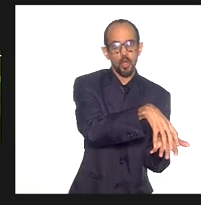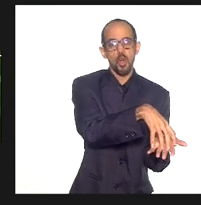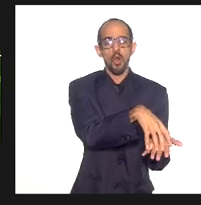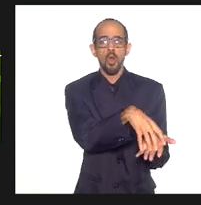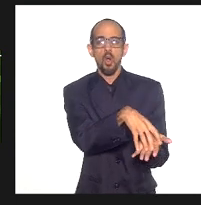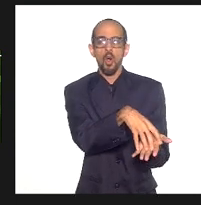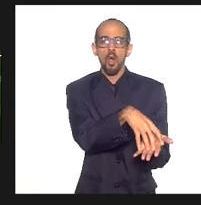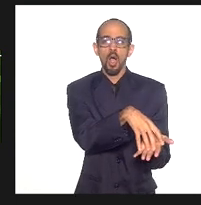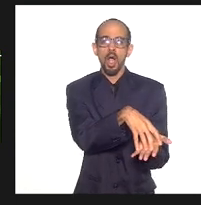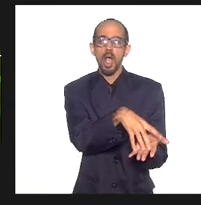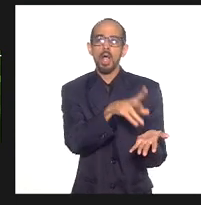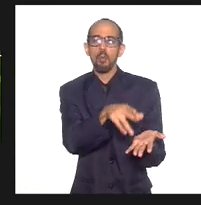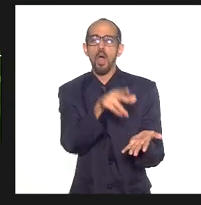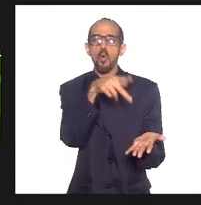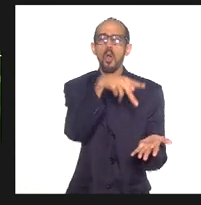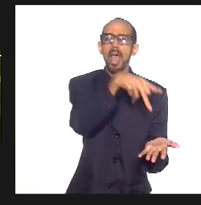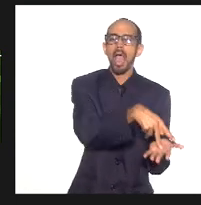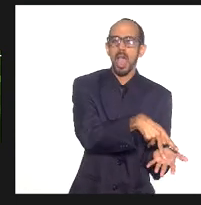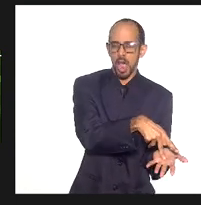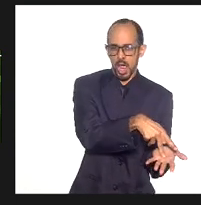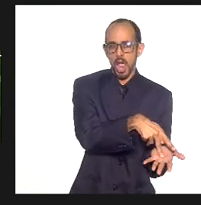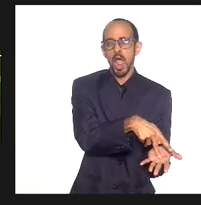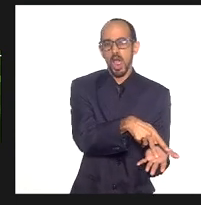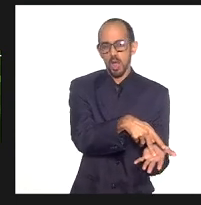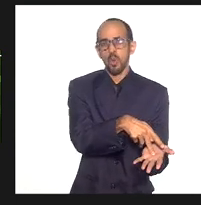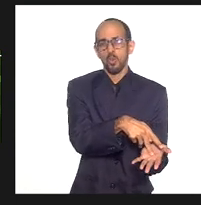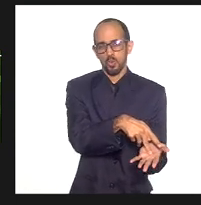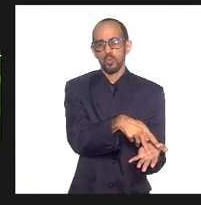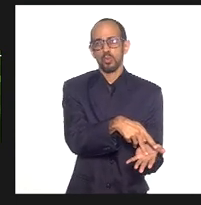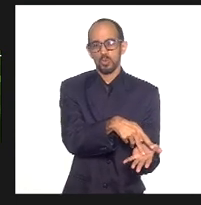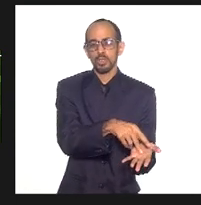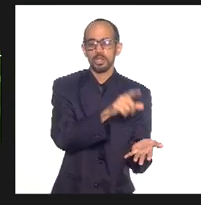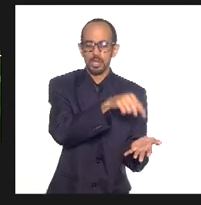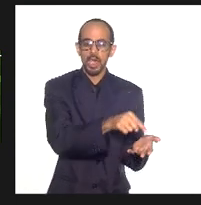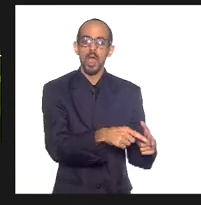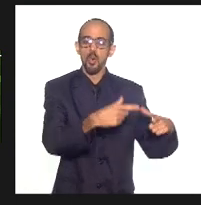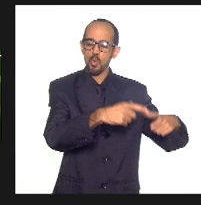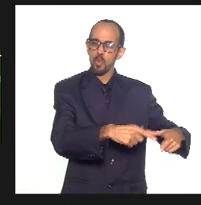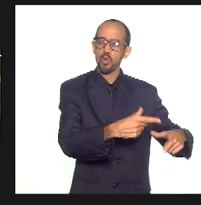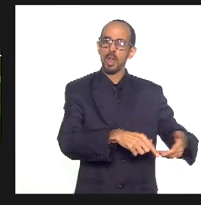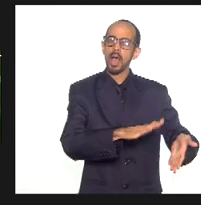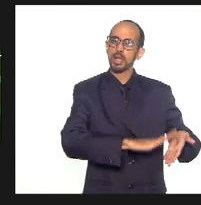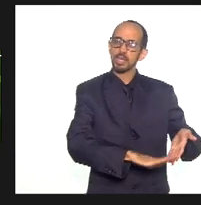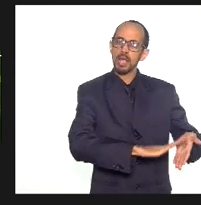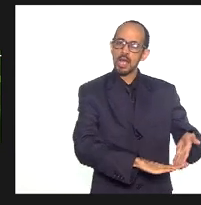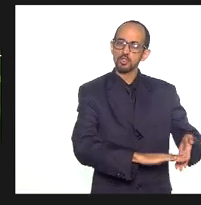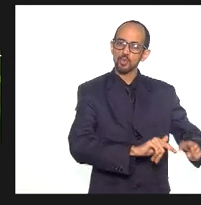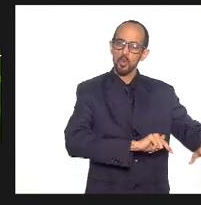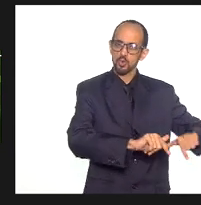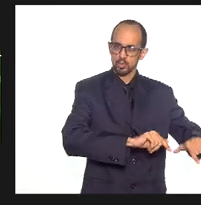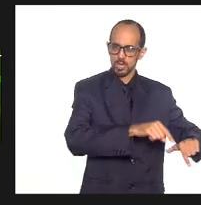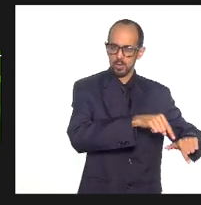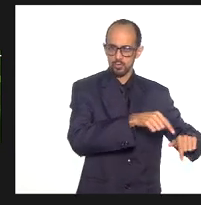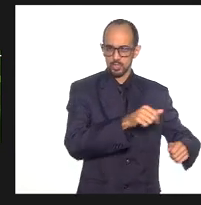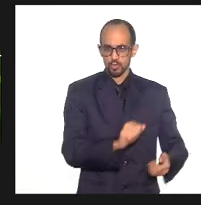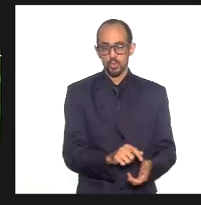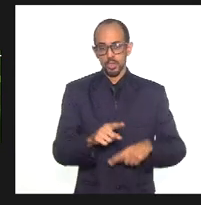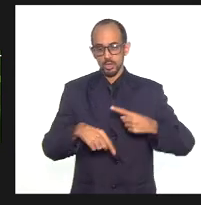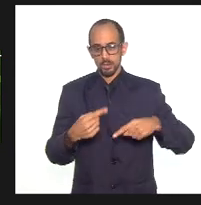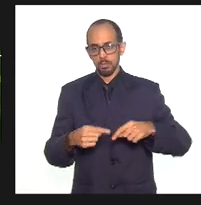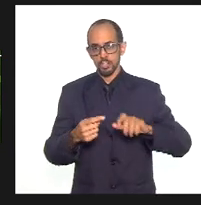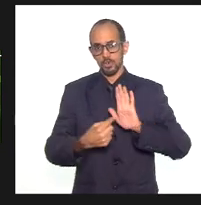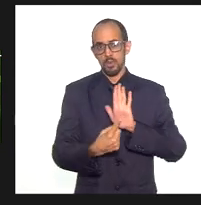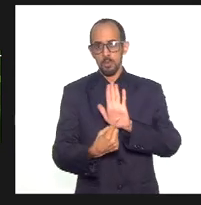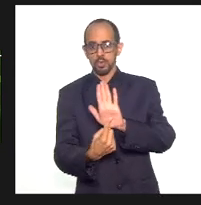próxima à realidade esses gastos à unidade cliente, à unidade consumidora daquele serviço. Eu vou mostrar um pouco mais à frente